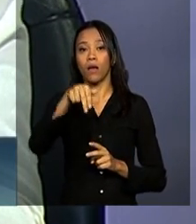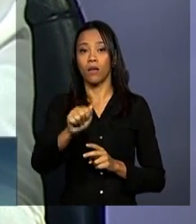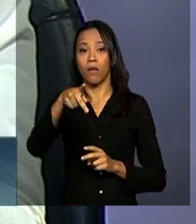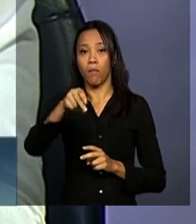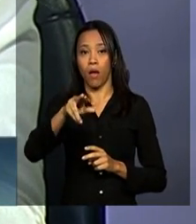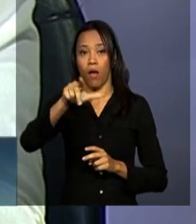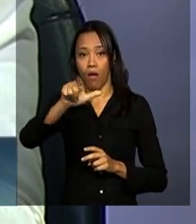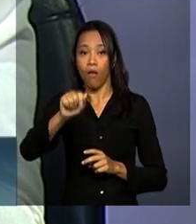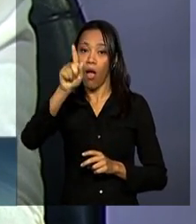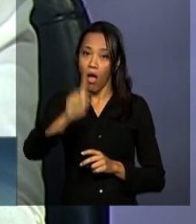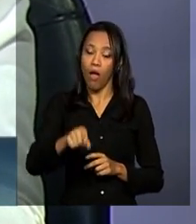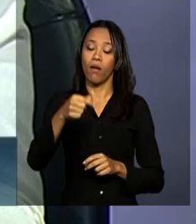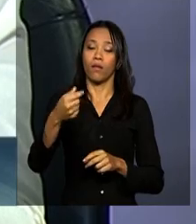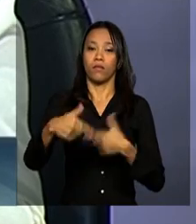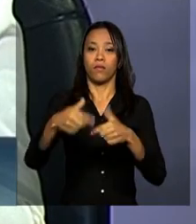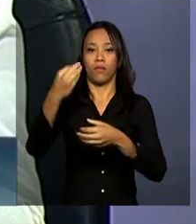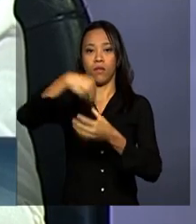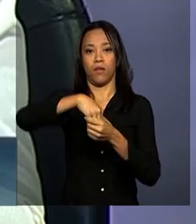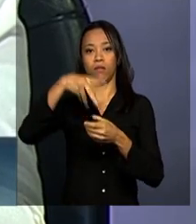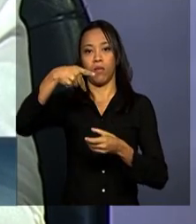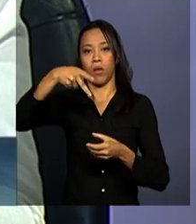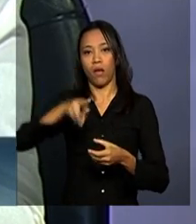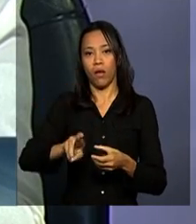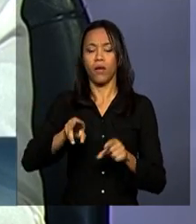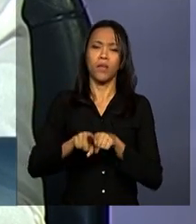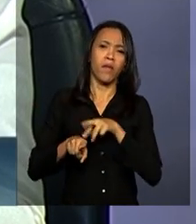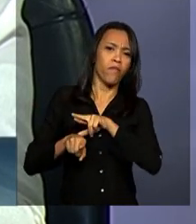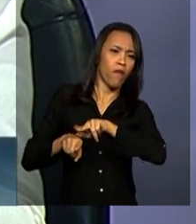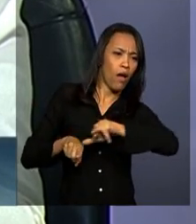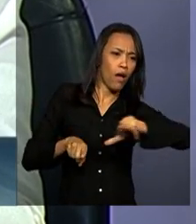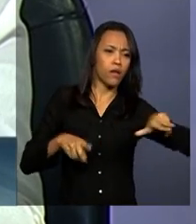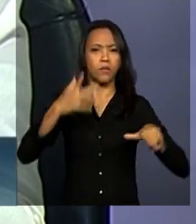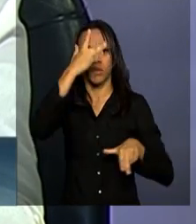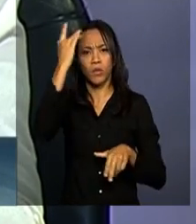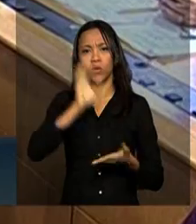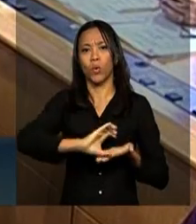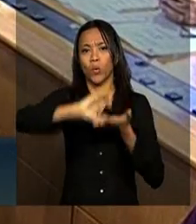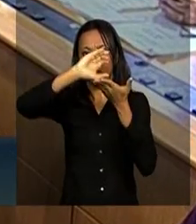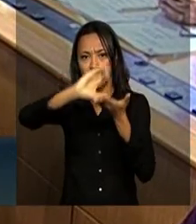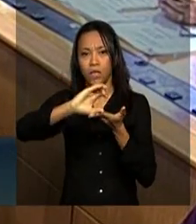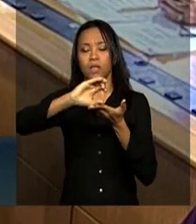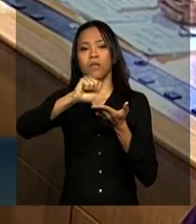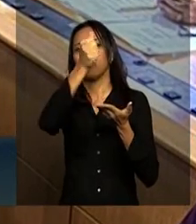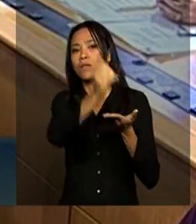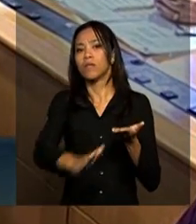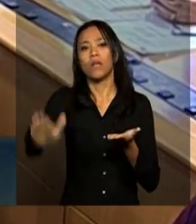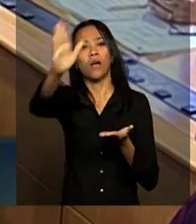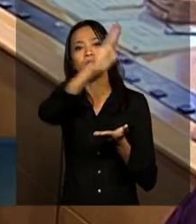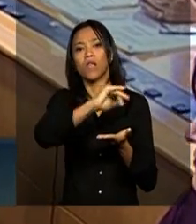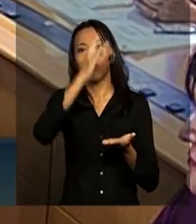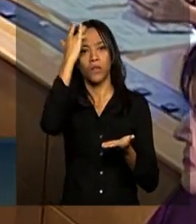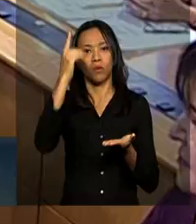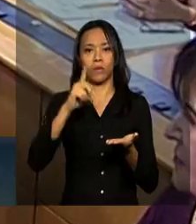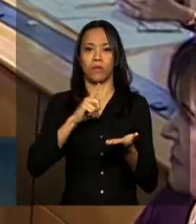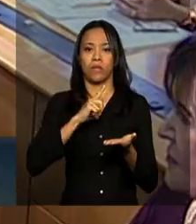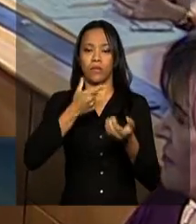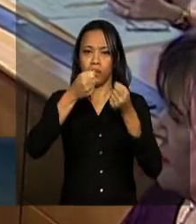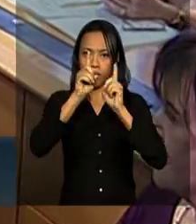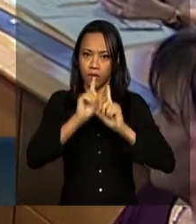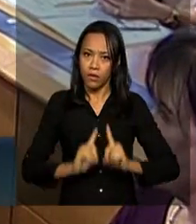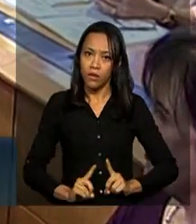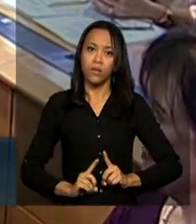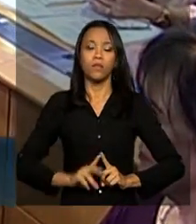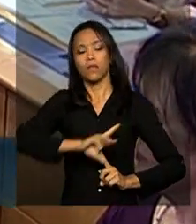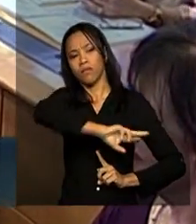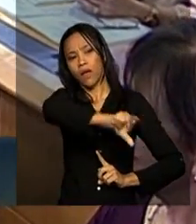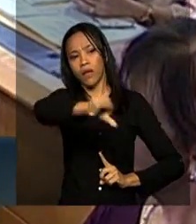Secretaria-Geral, né, da Presidência da República, todos os conselheiros e conselheiras do Conselho Nacional dos Direitos da Pessoa com Deficiência e